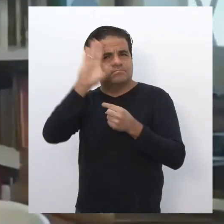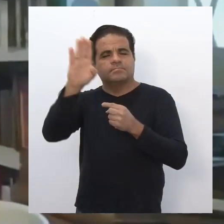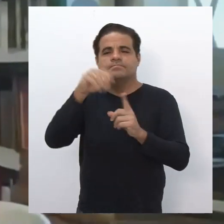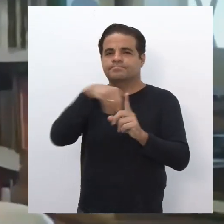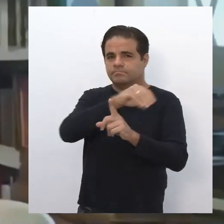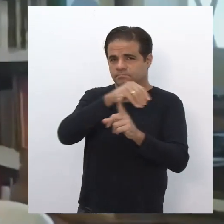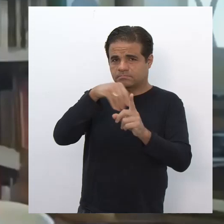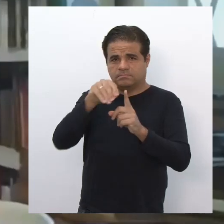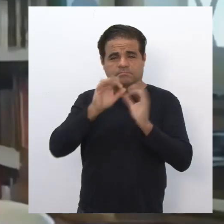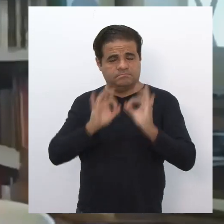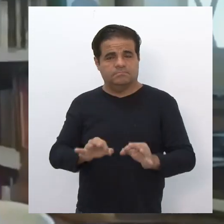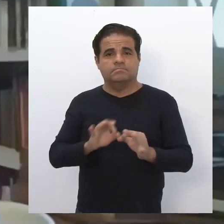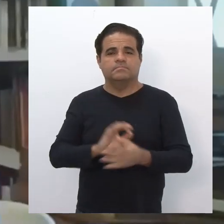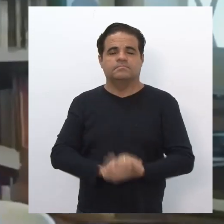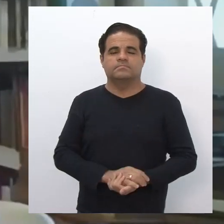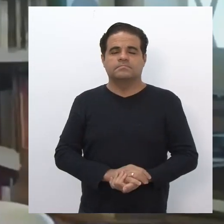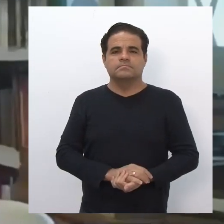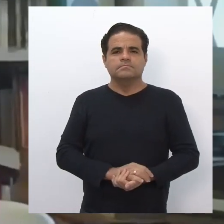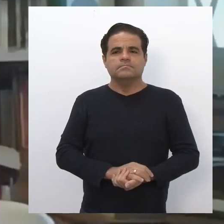aí.